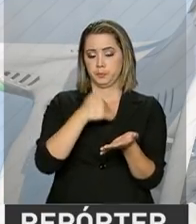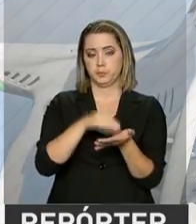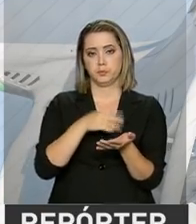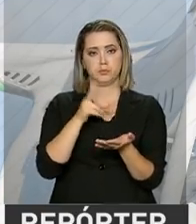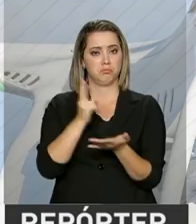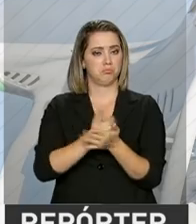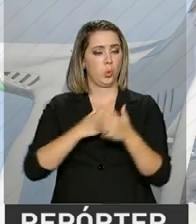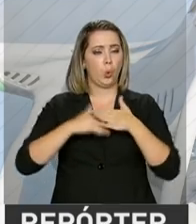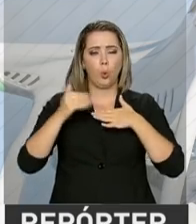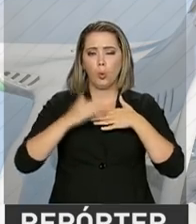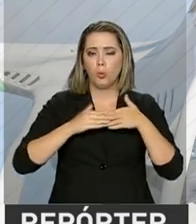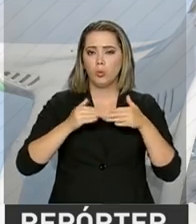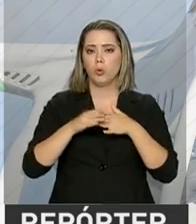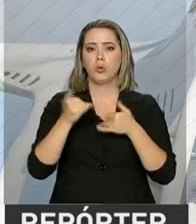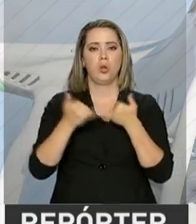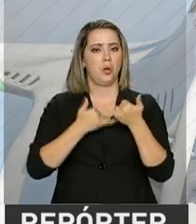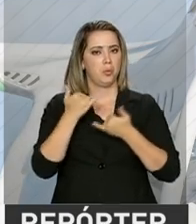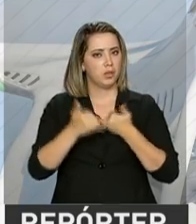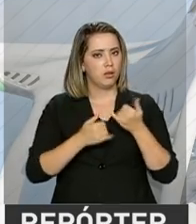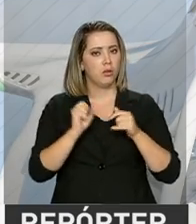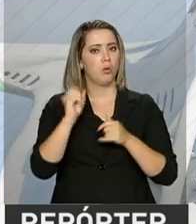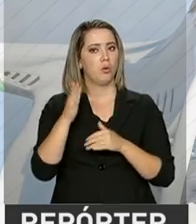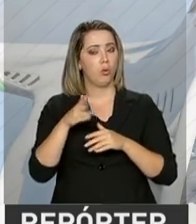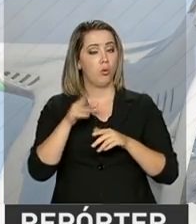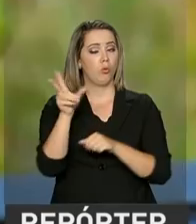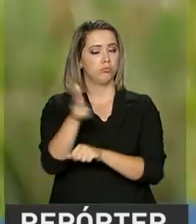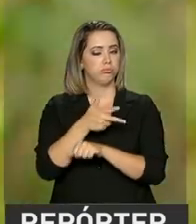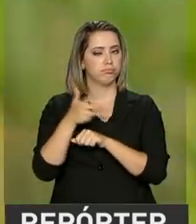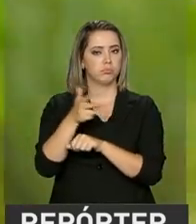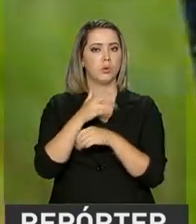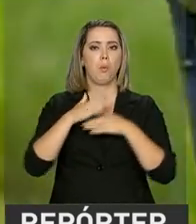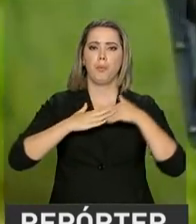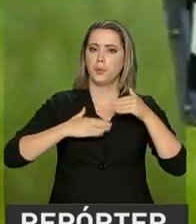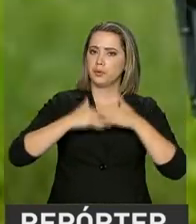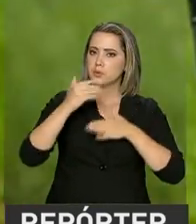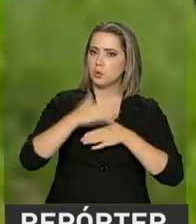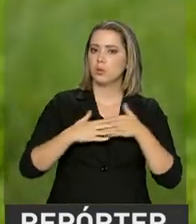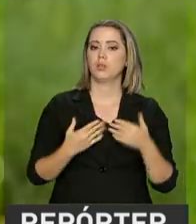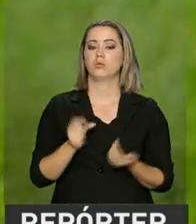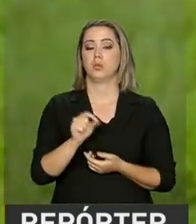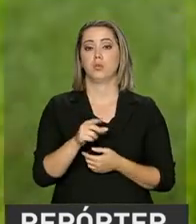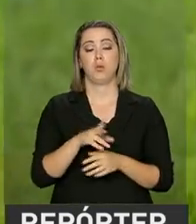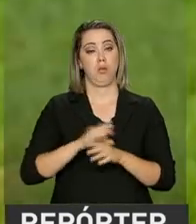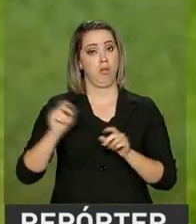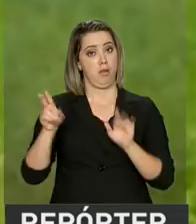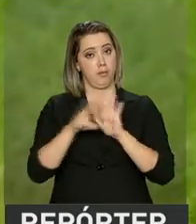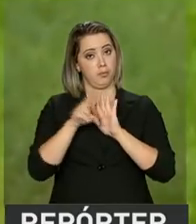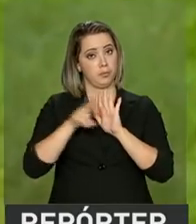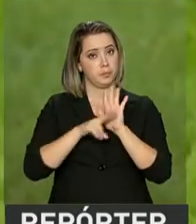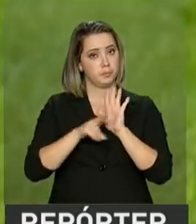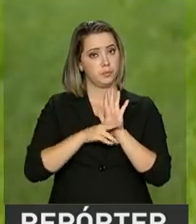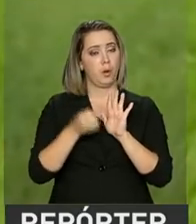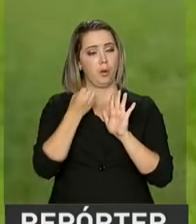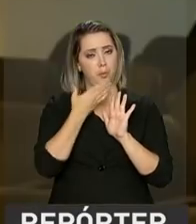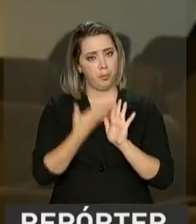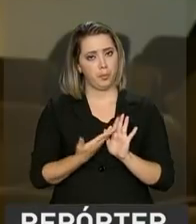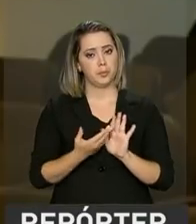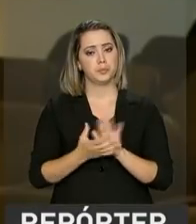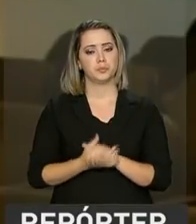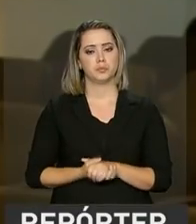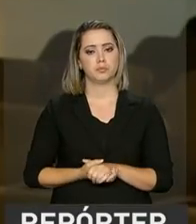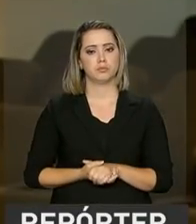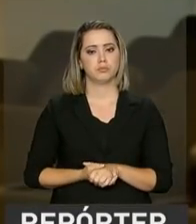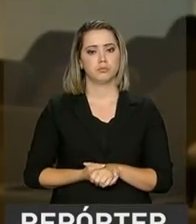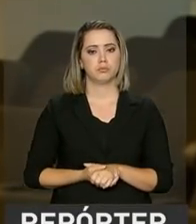da finalidade, que pode ser o uso recreativo ou comercial. Regras claras e flexíveis, bem recebidas pelo setor. Isso é